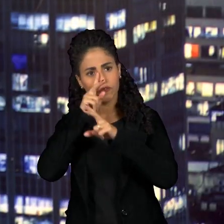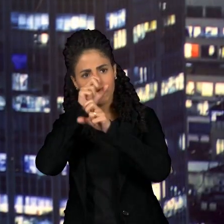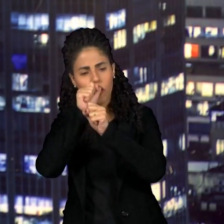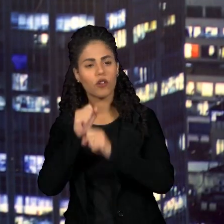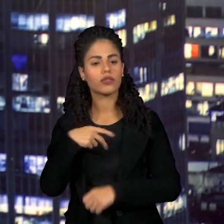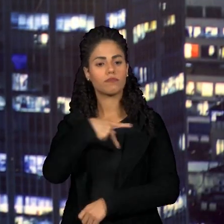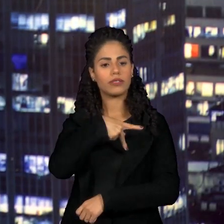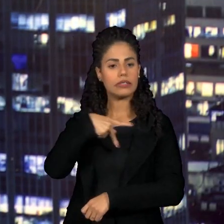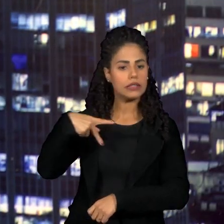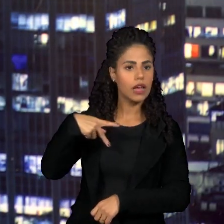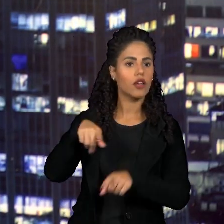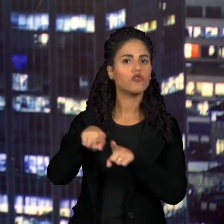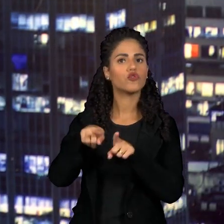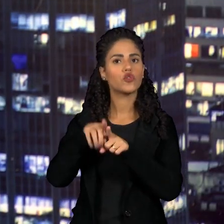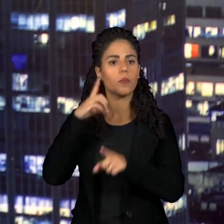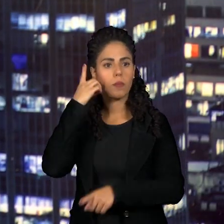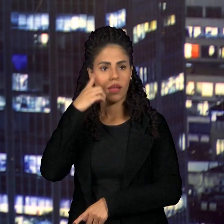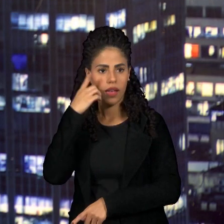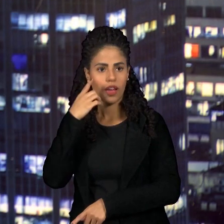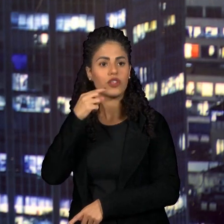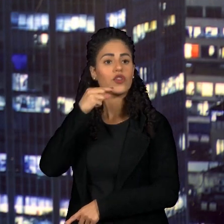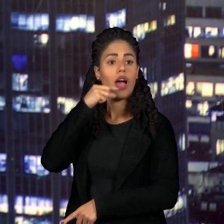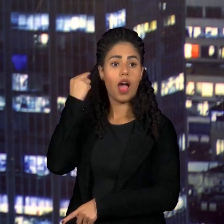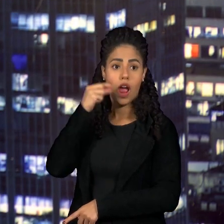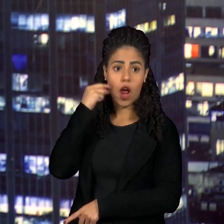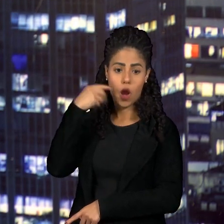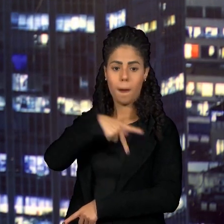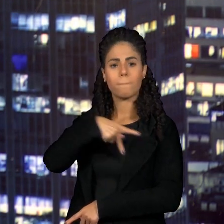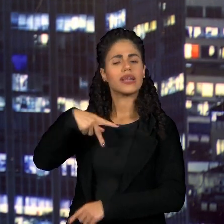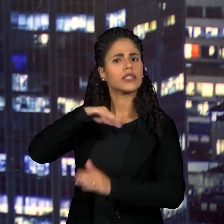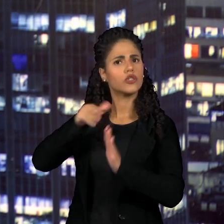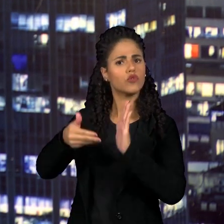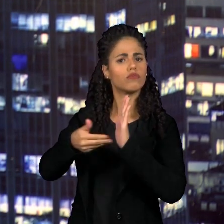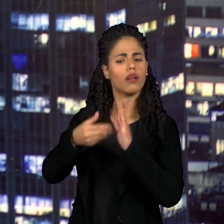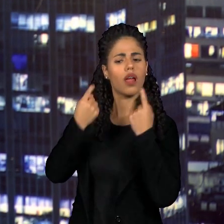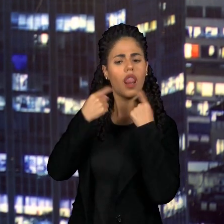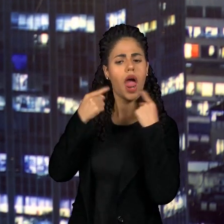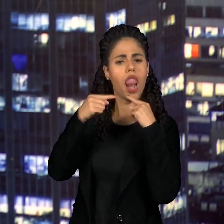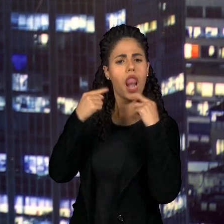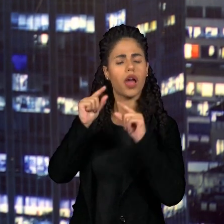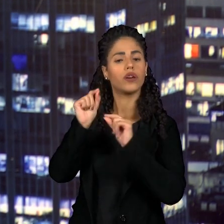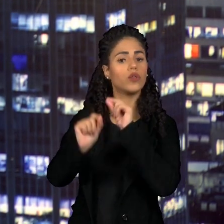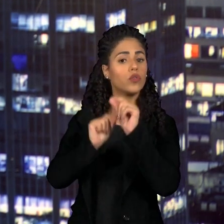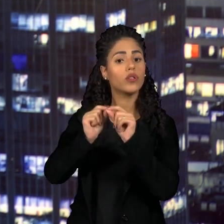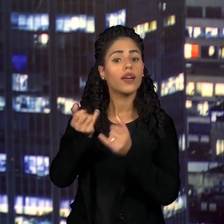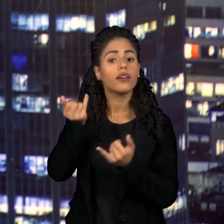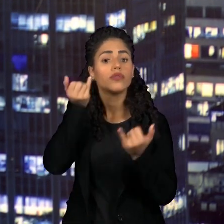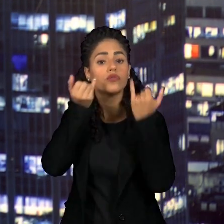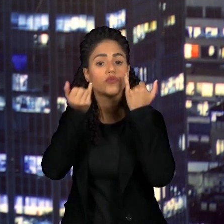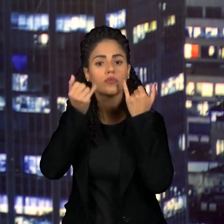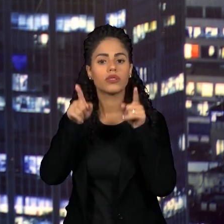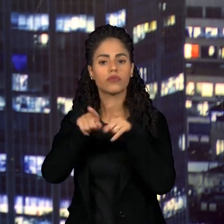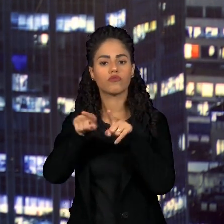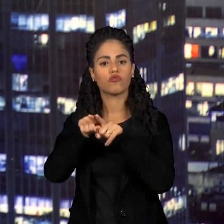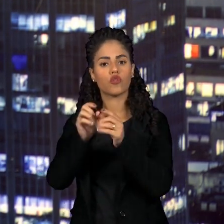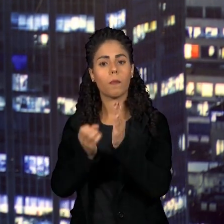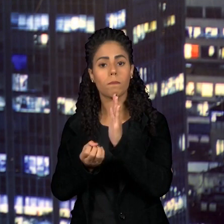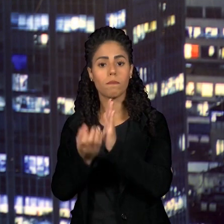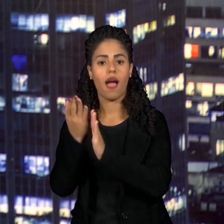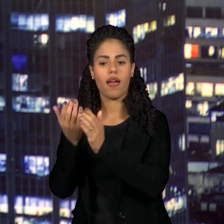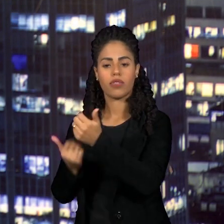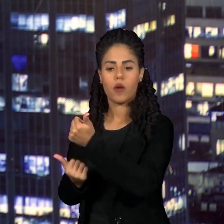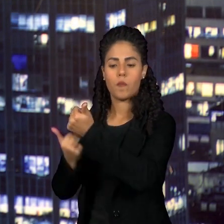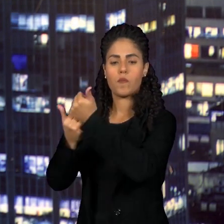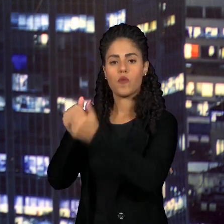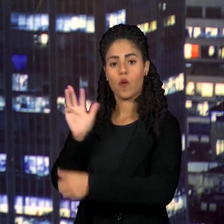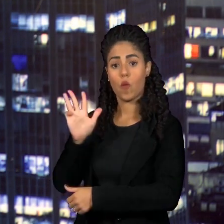da Câmara, o deputado Arthur Lira, presidente da Câmara, tem feito muitas críticas às tentativas de formação de uma base parlamentar em apoio ao presidente Lula.